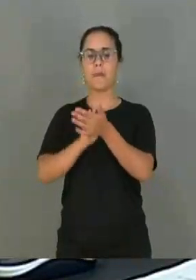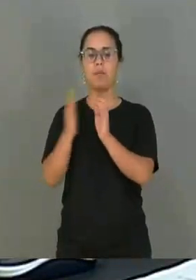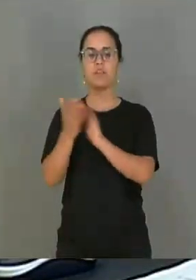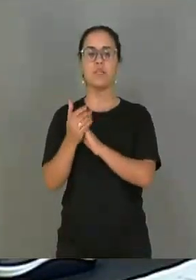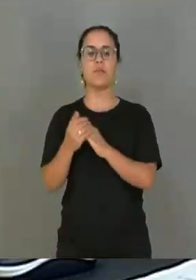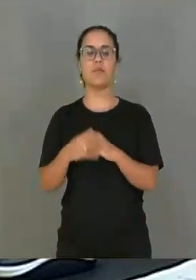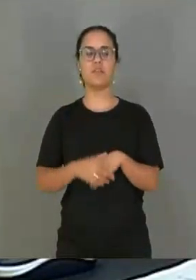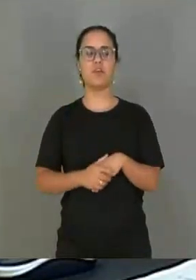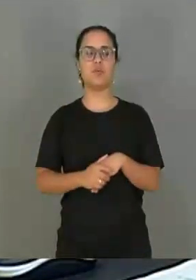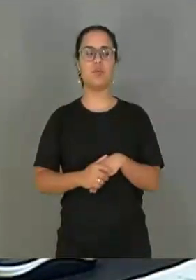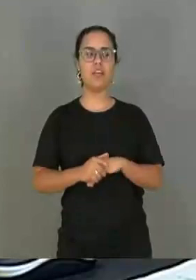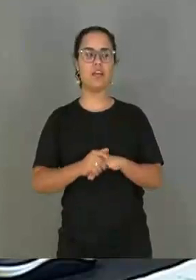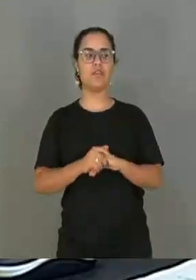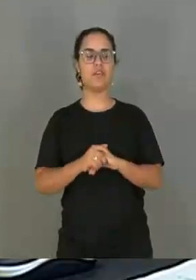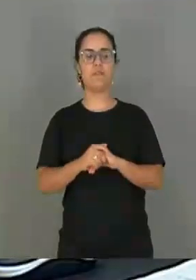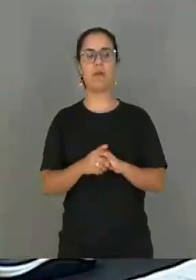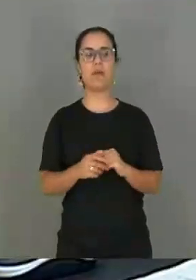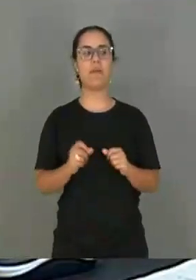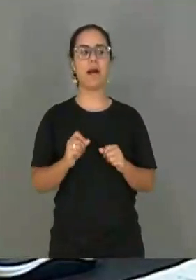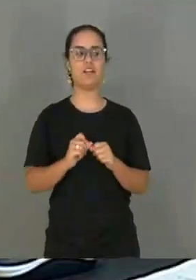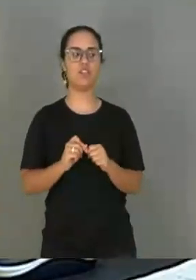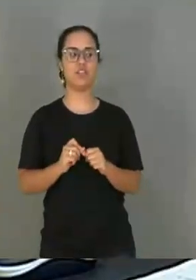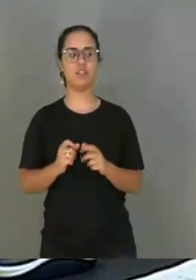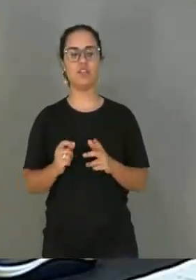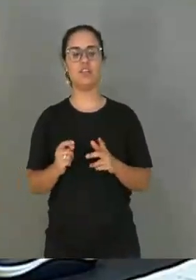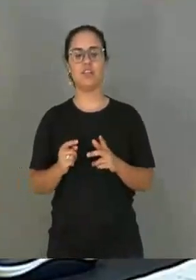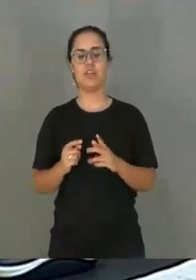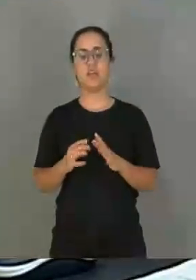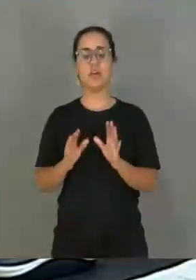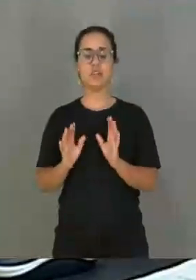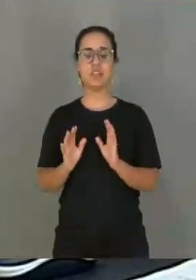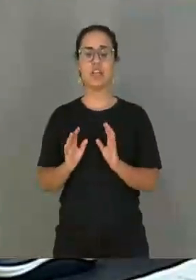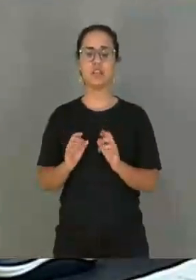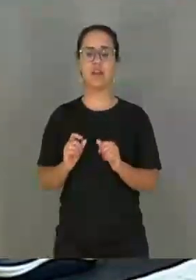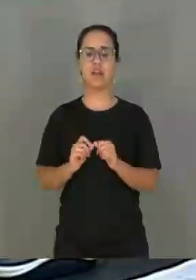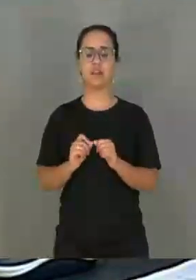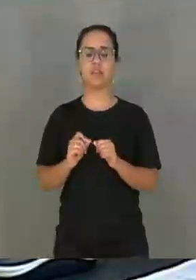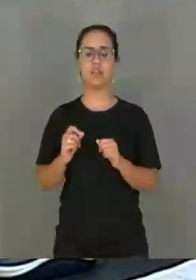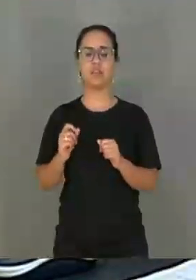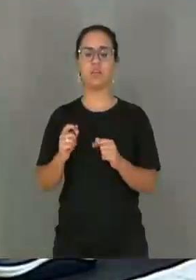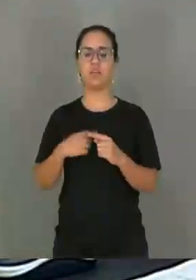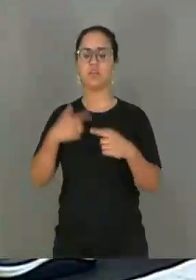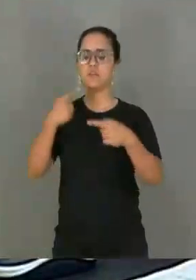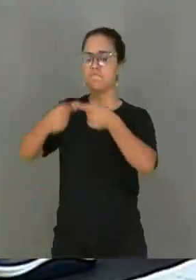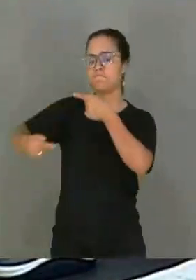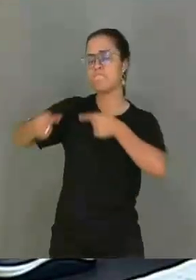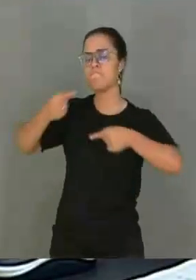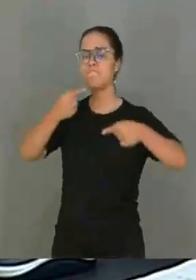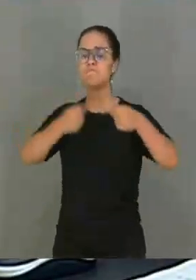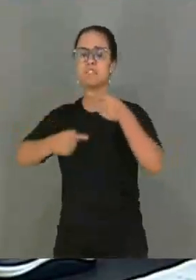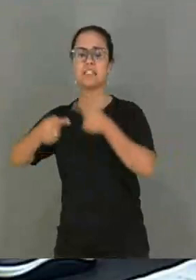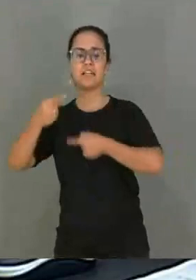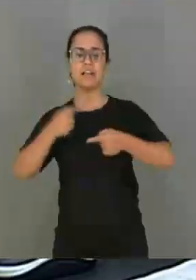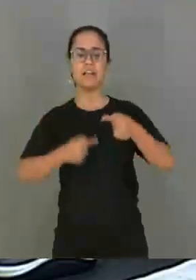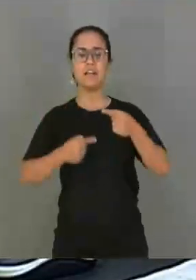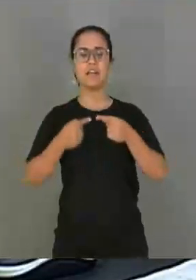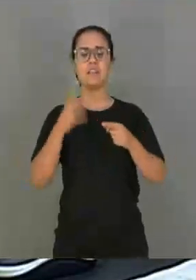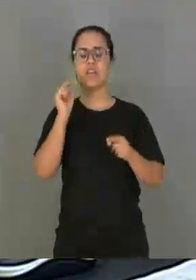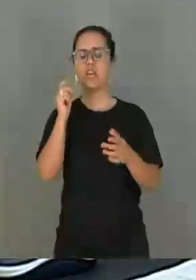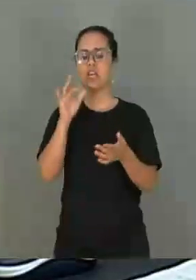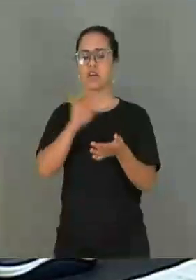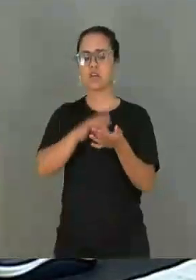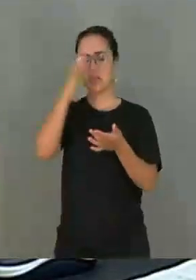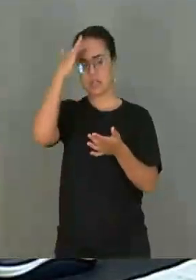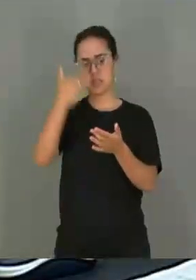à Comissão Senado do Futuro e esperamos outras oportunidades para ver o debate entre as duas, quem discorda, quem